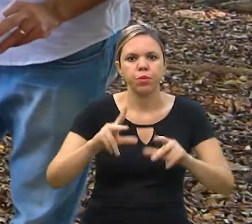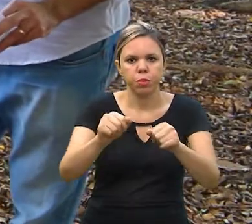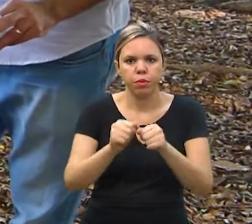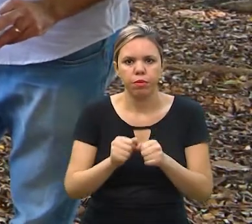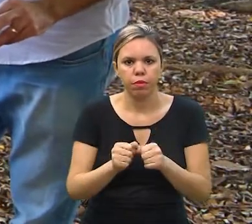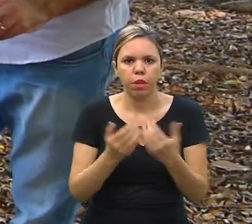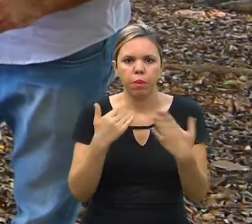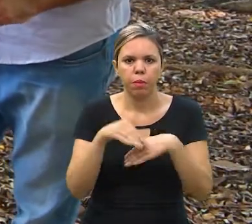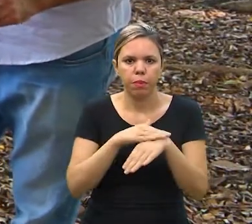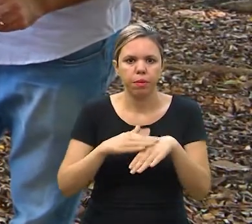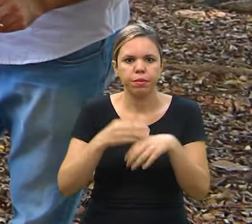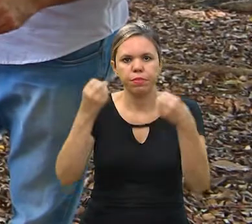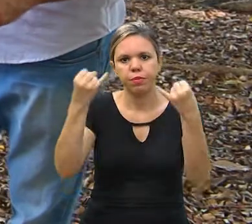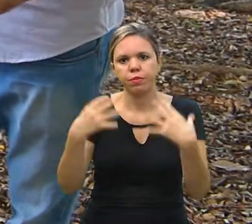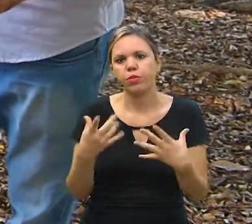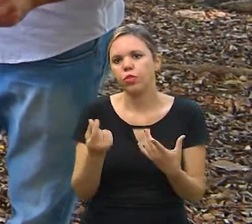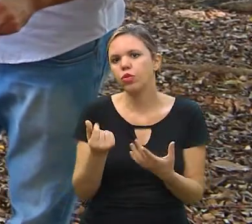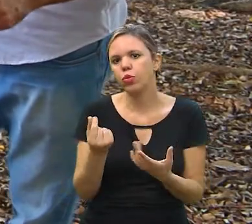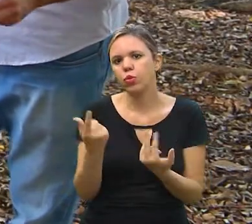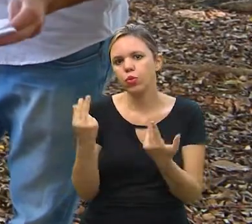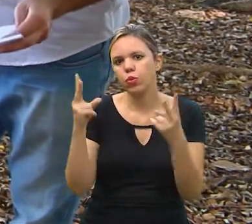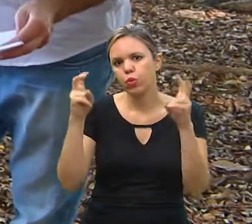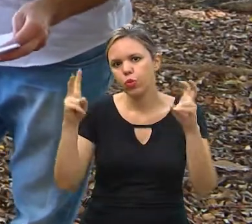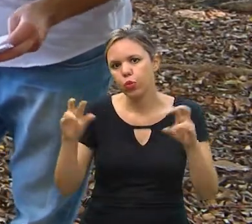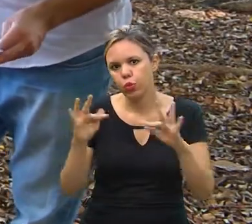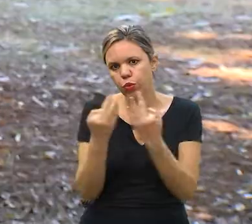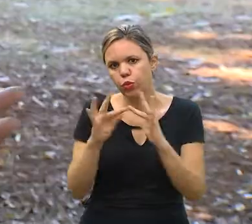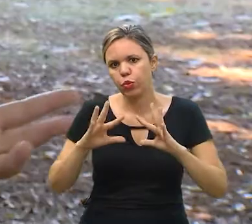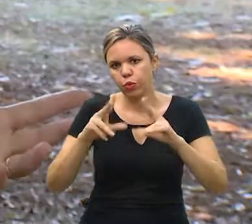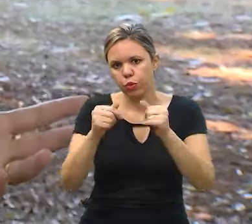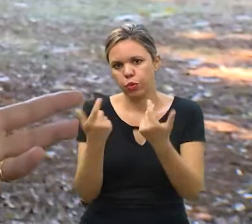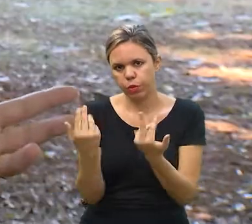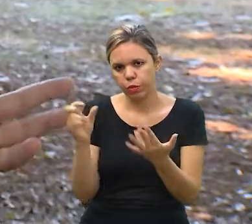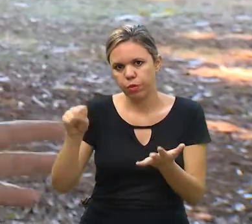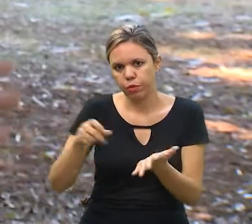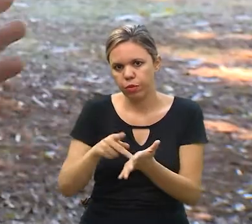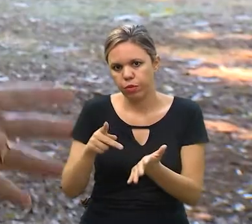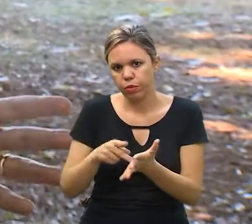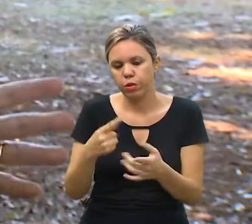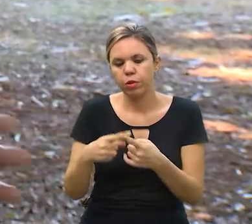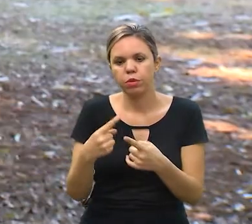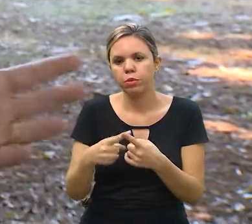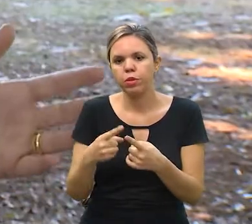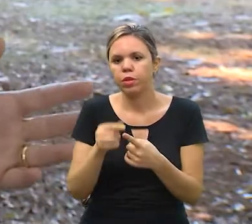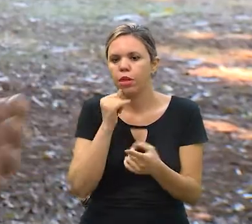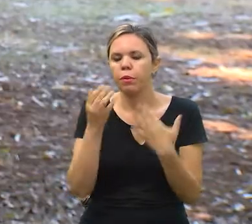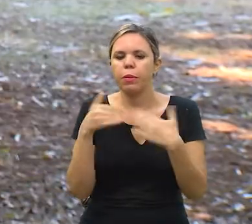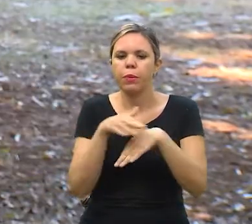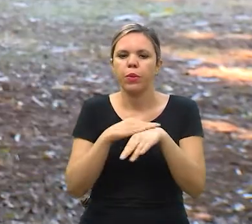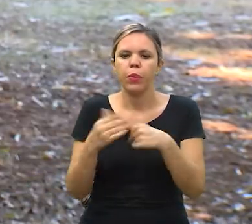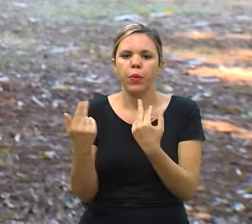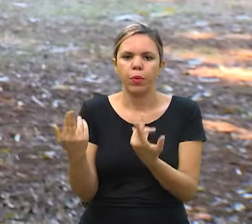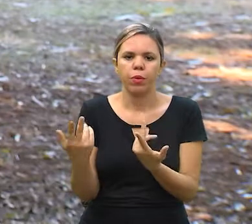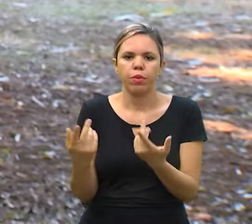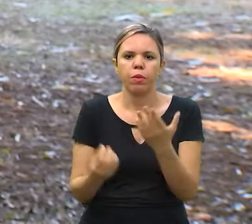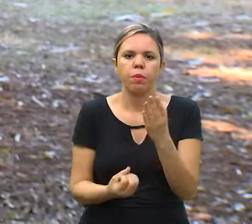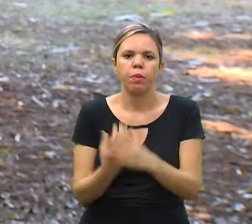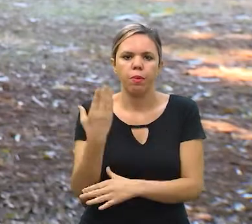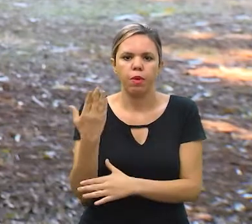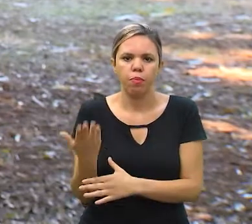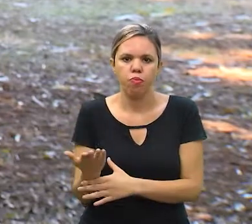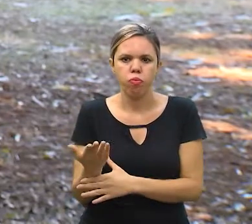na conversa, né? Tratar o dinheiro como um assunto da família toda. Exatamente. Até porque em conversas como essa acabam